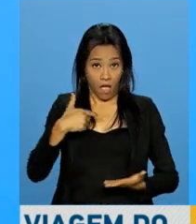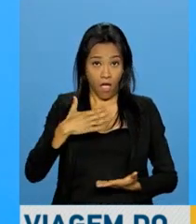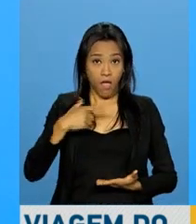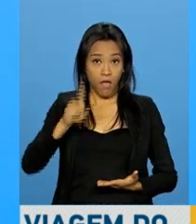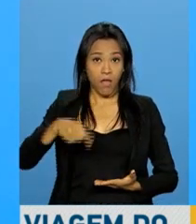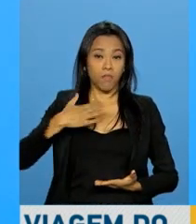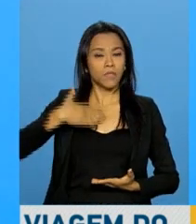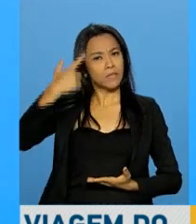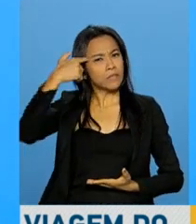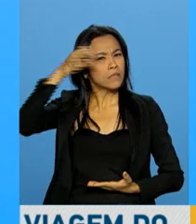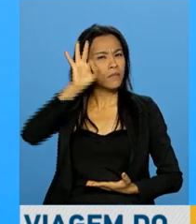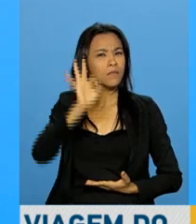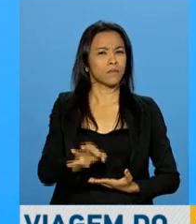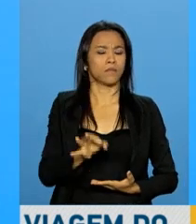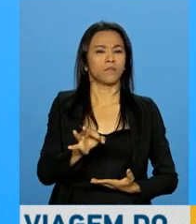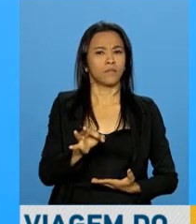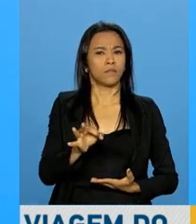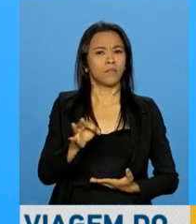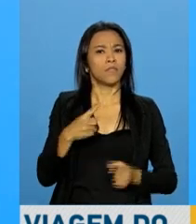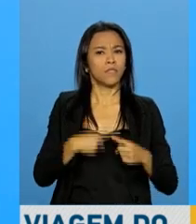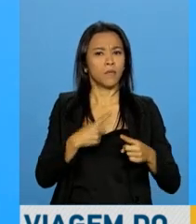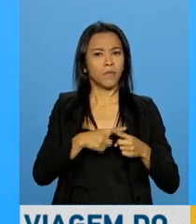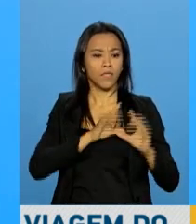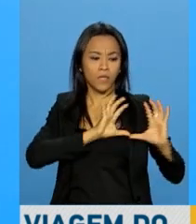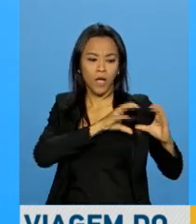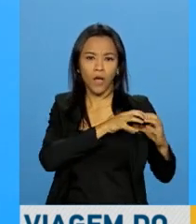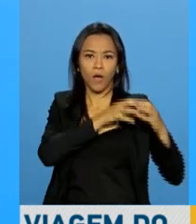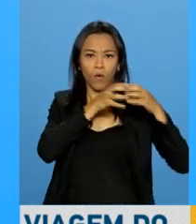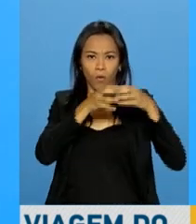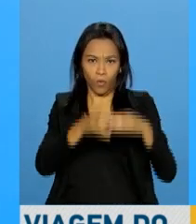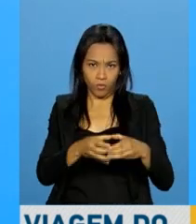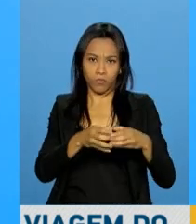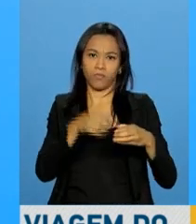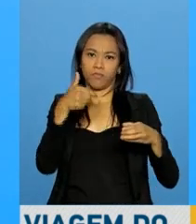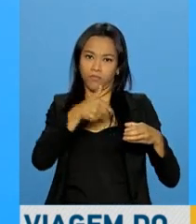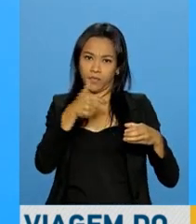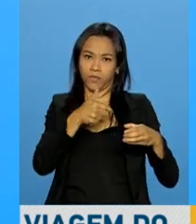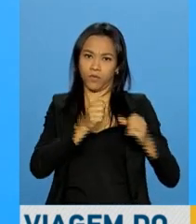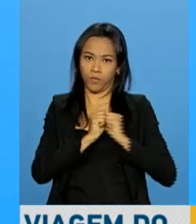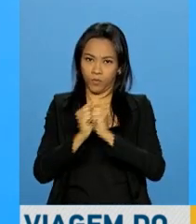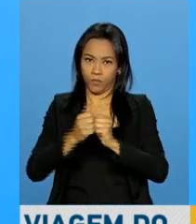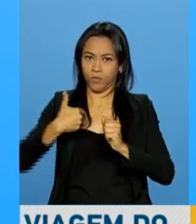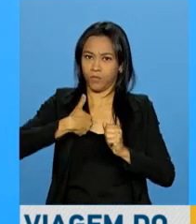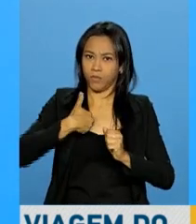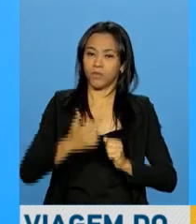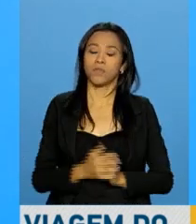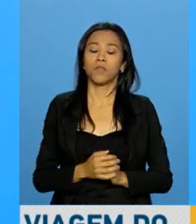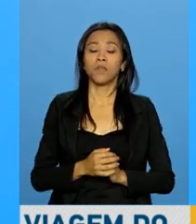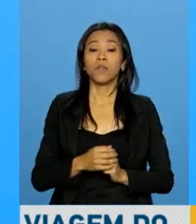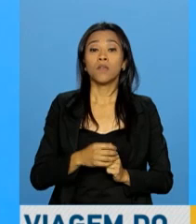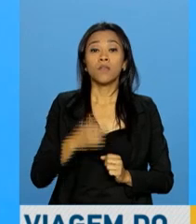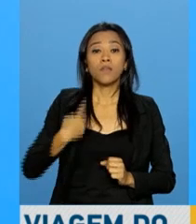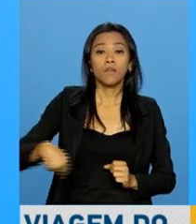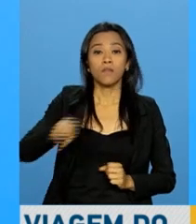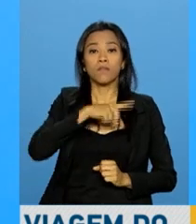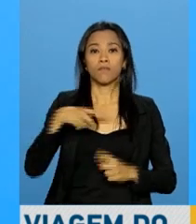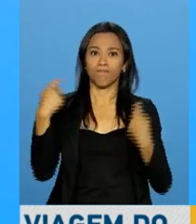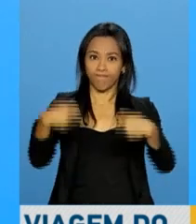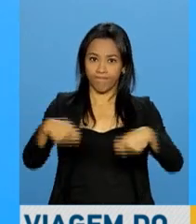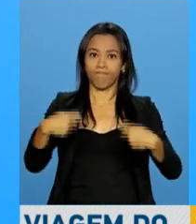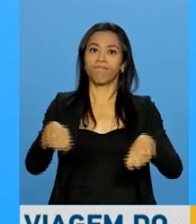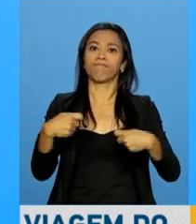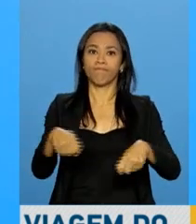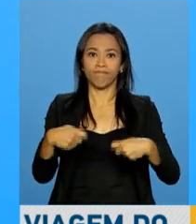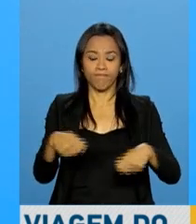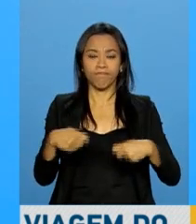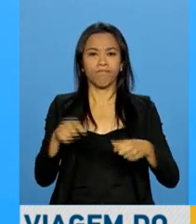convicção e da comissão que me acompanha que precisamos